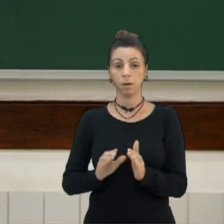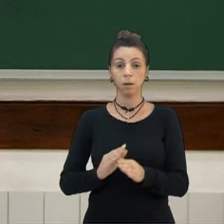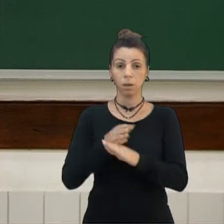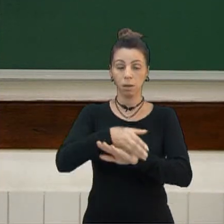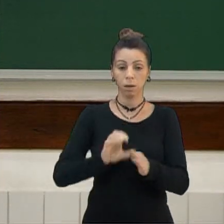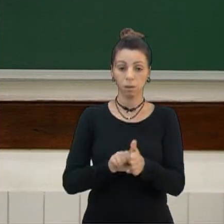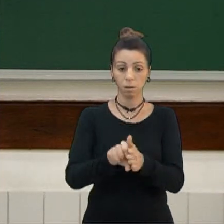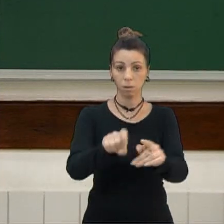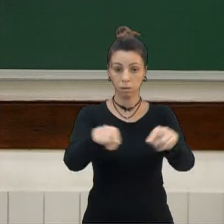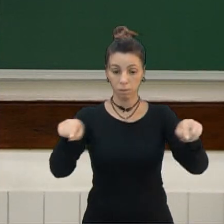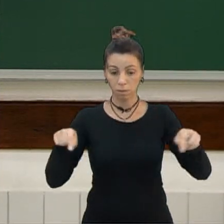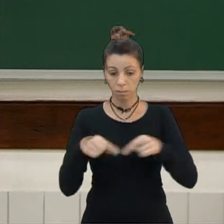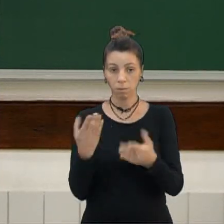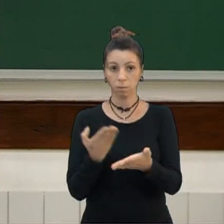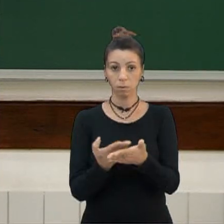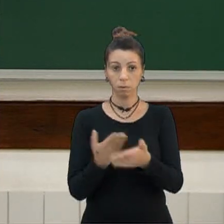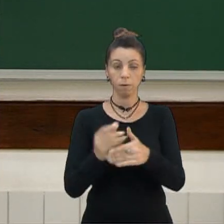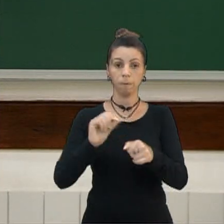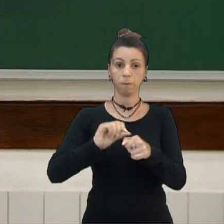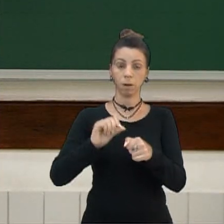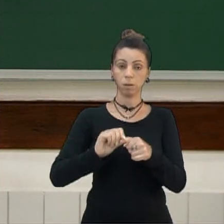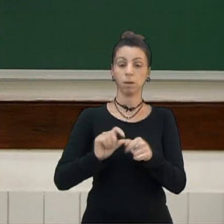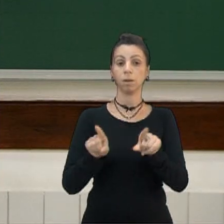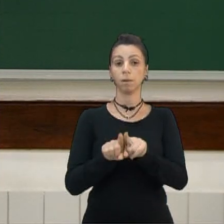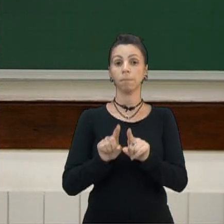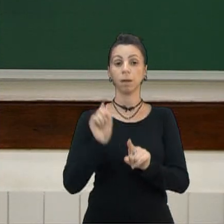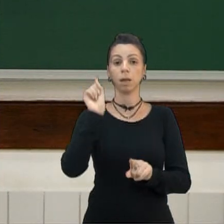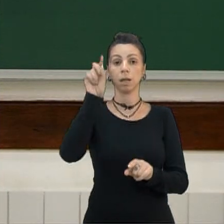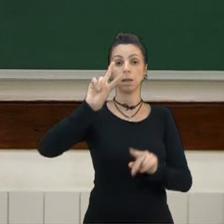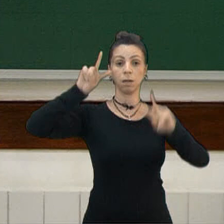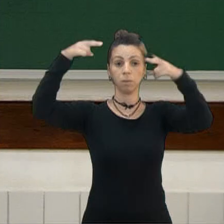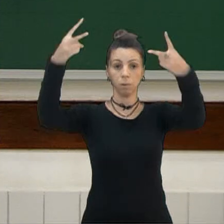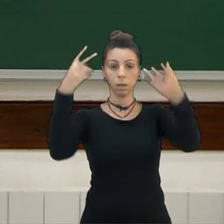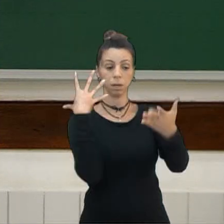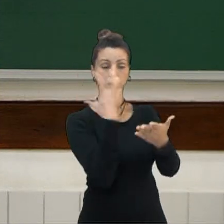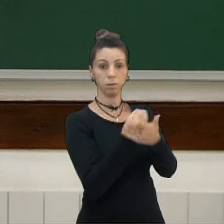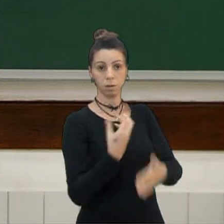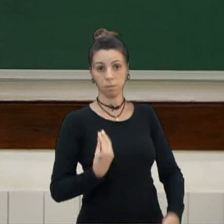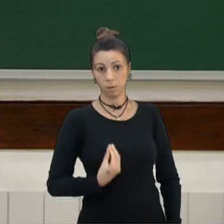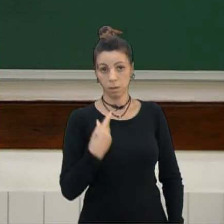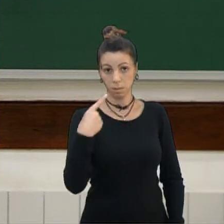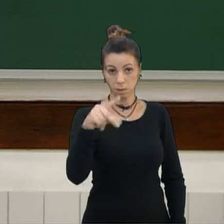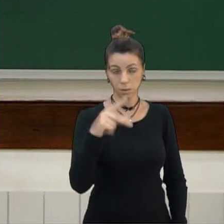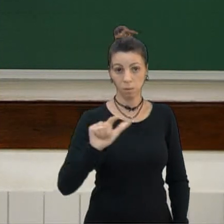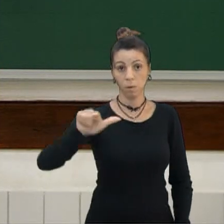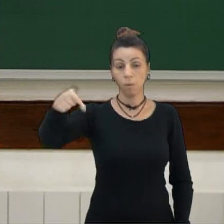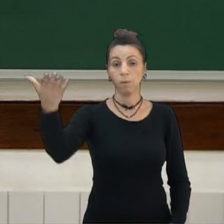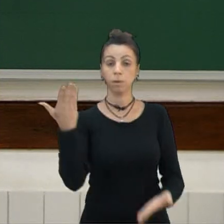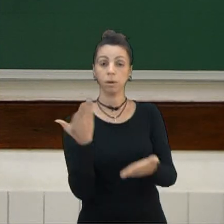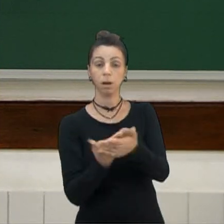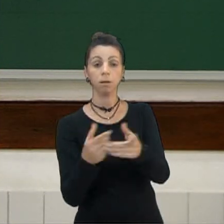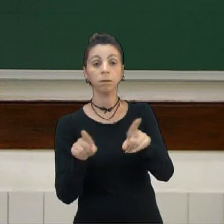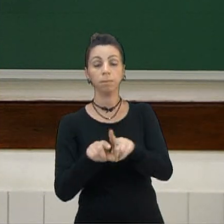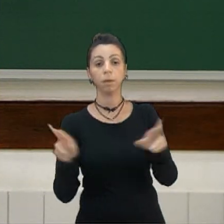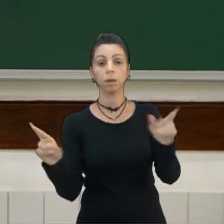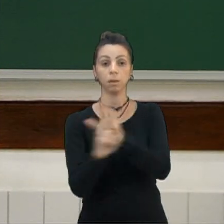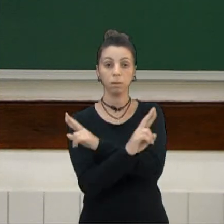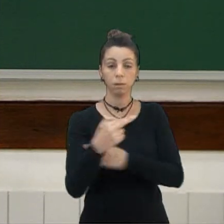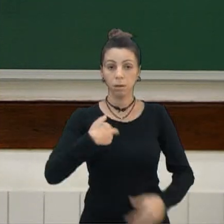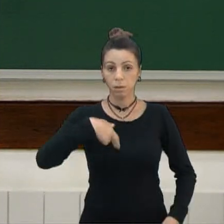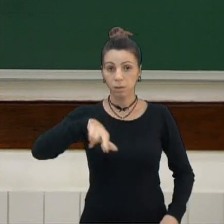tá? Na próxima aula teremos outro assunto relacionado, né, ao ensino religioso de fato,